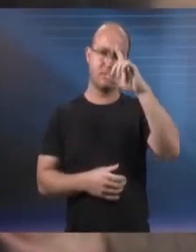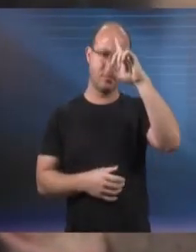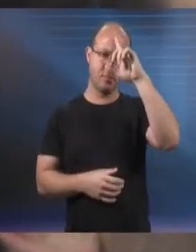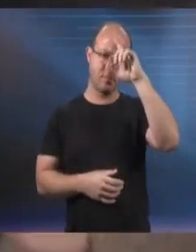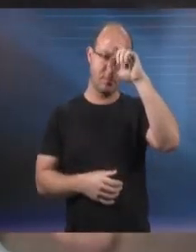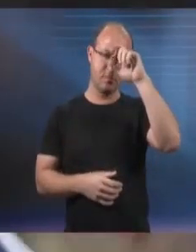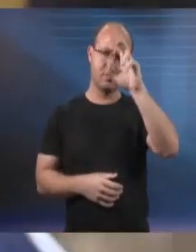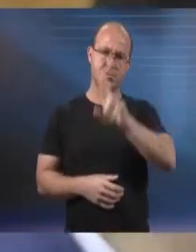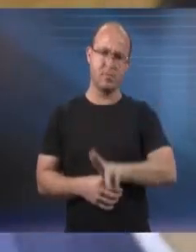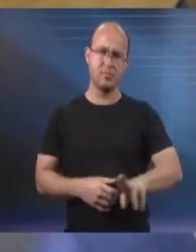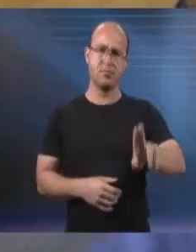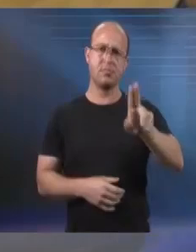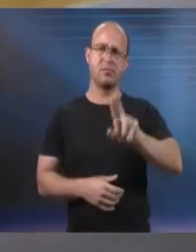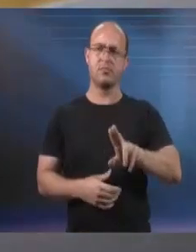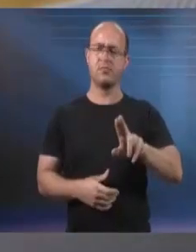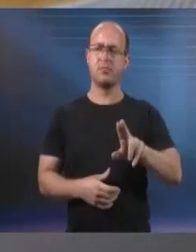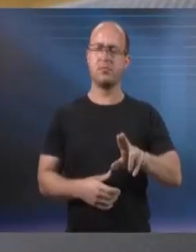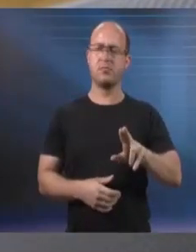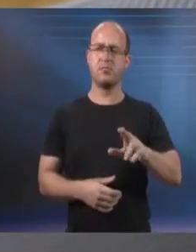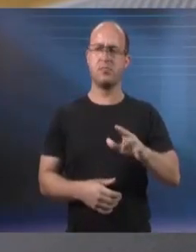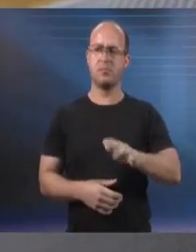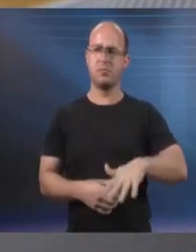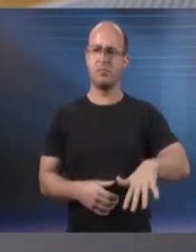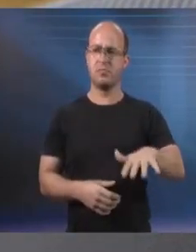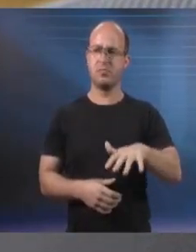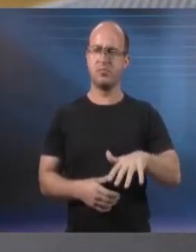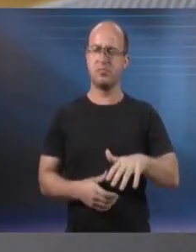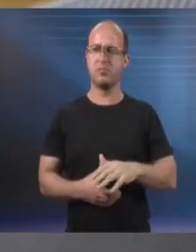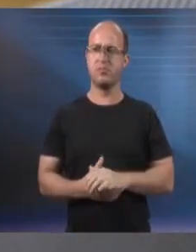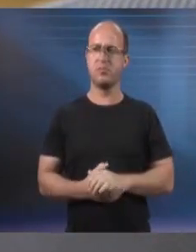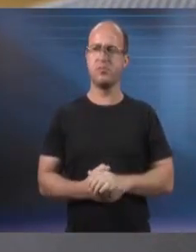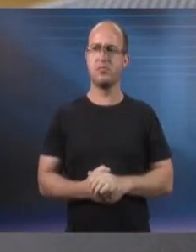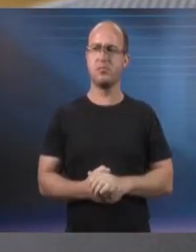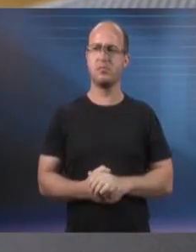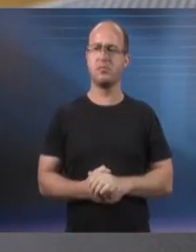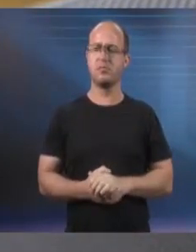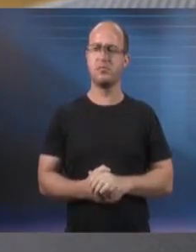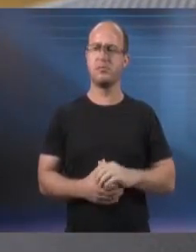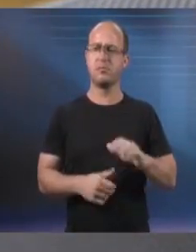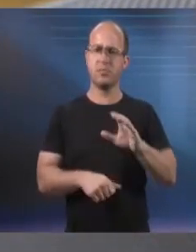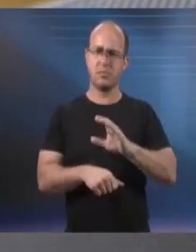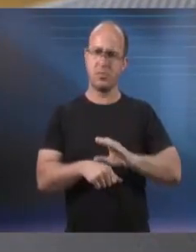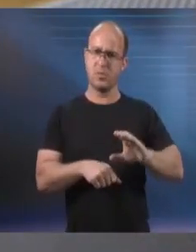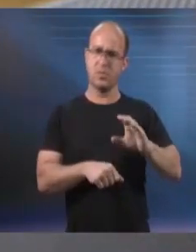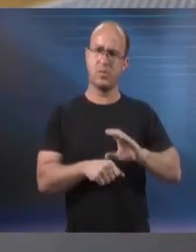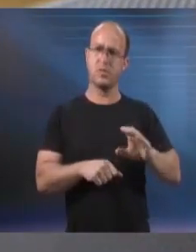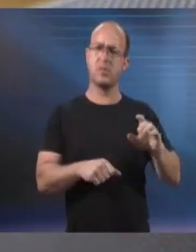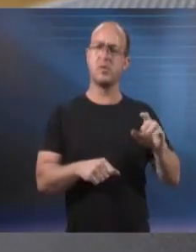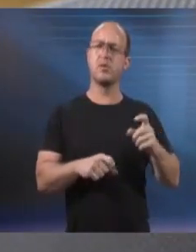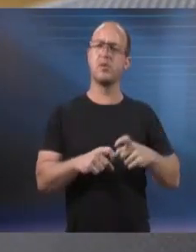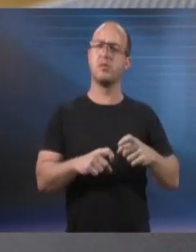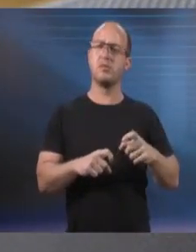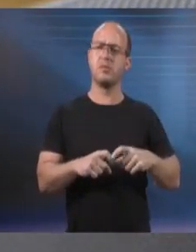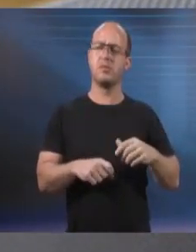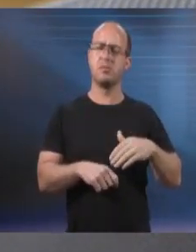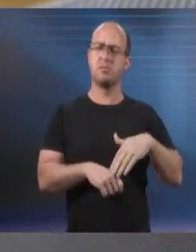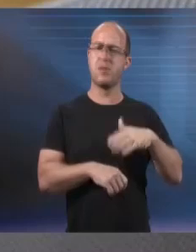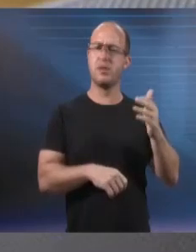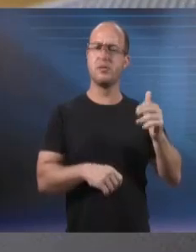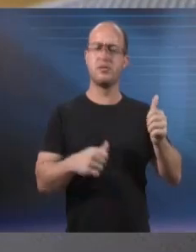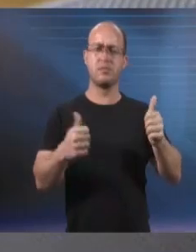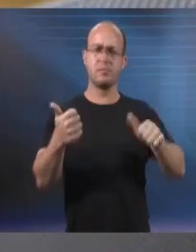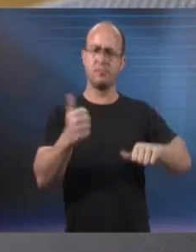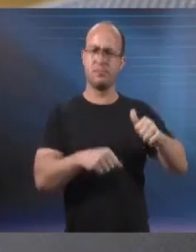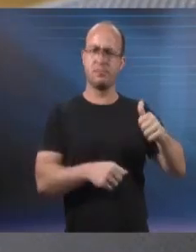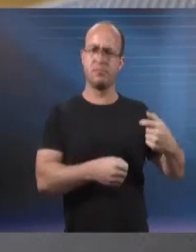hospital universitário naquela região que tem um dos cursos de medicina mais bem